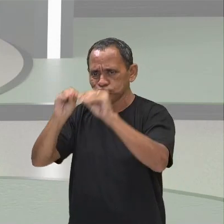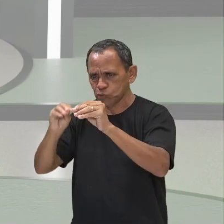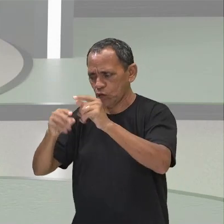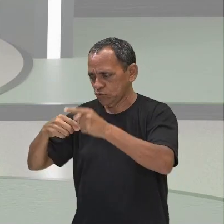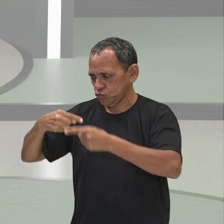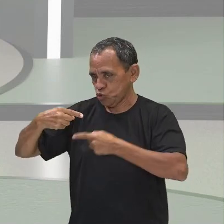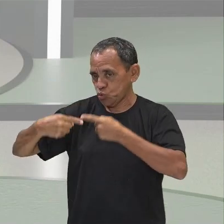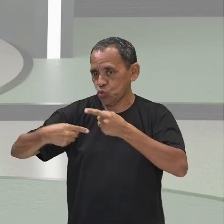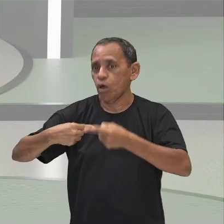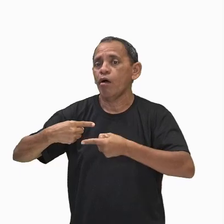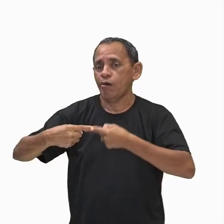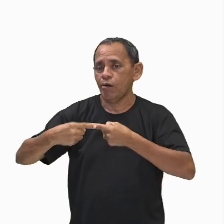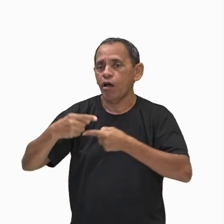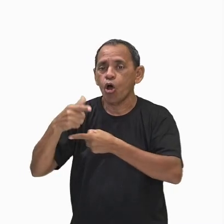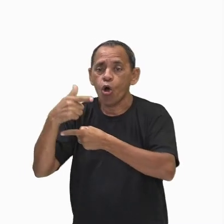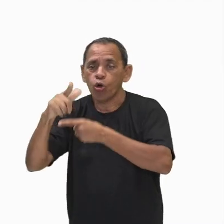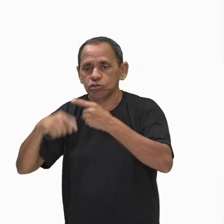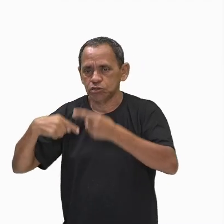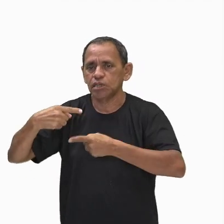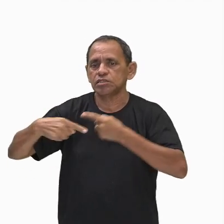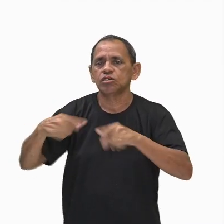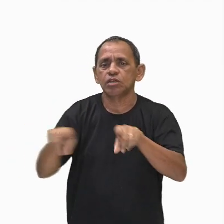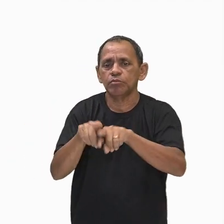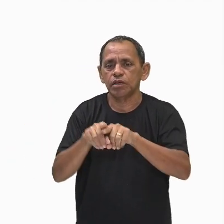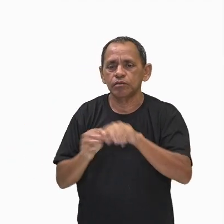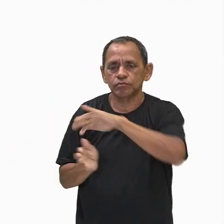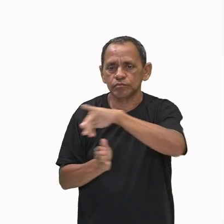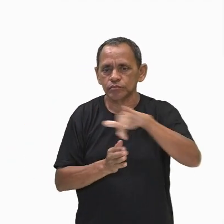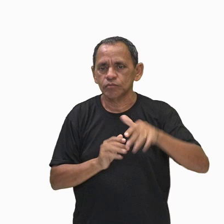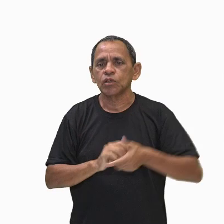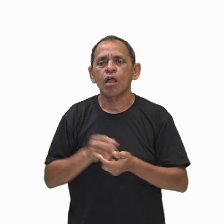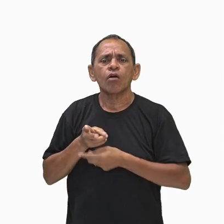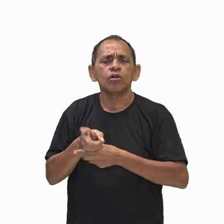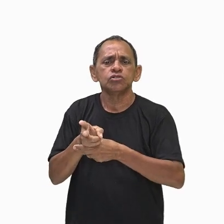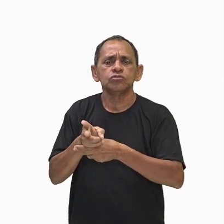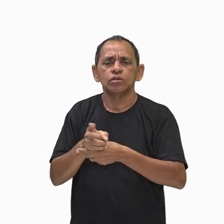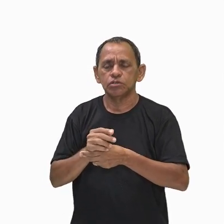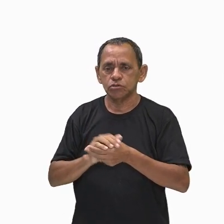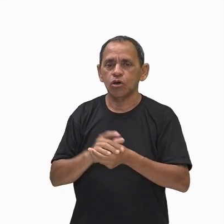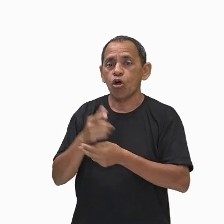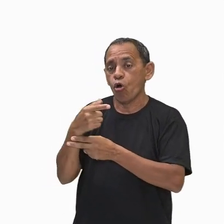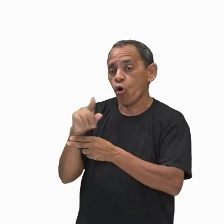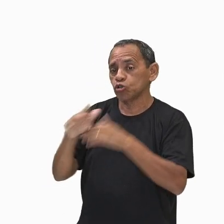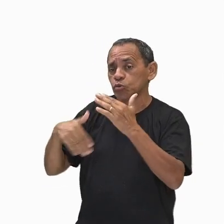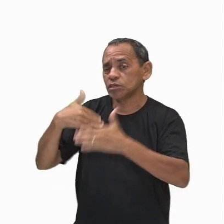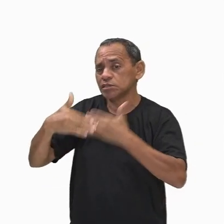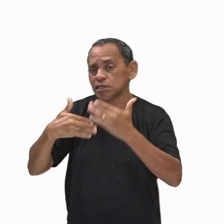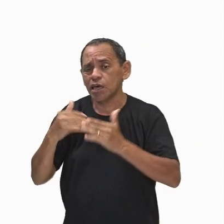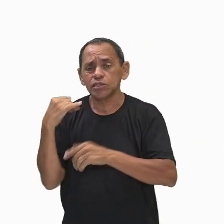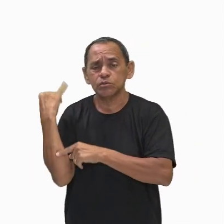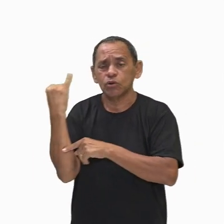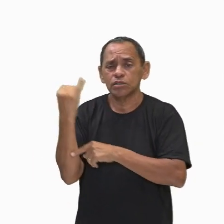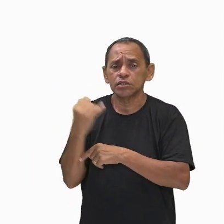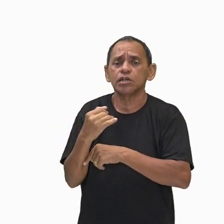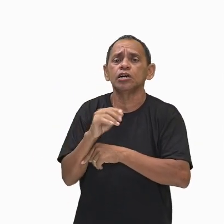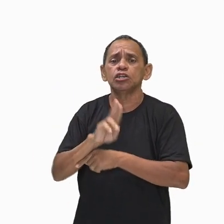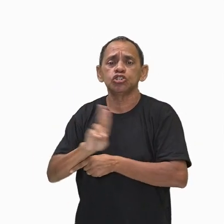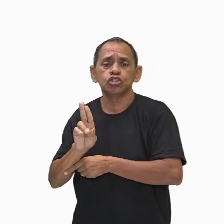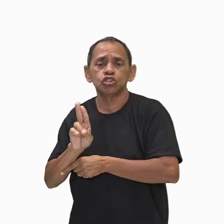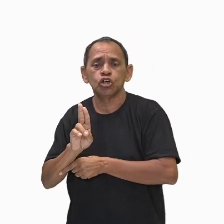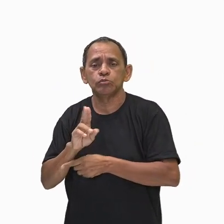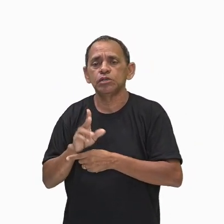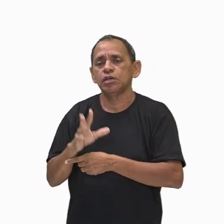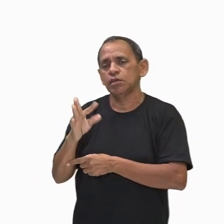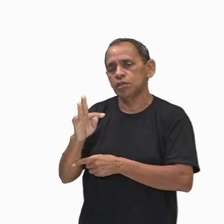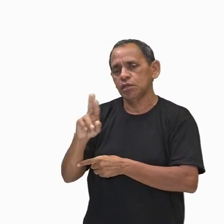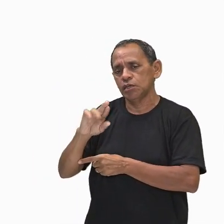outra. Vamos lá dar continuidade ao nosso outro processo muito importante, que é chamado de